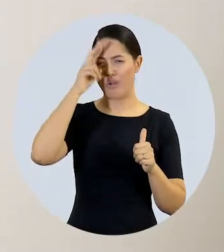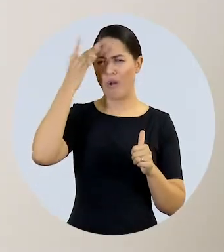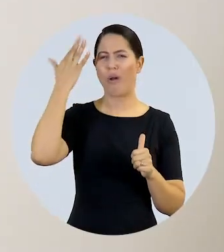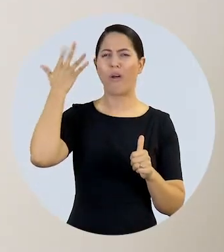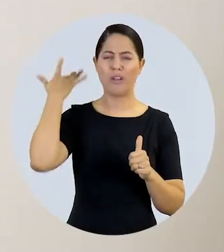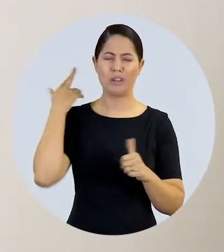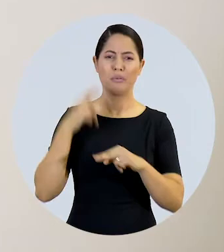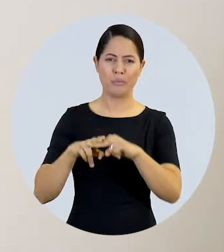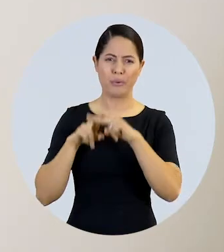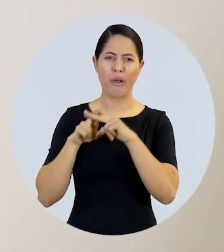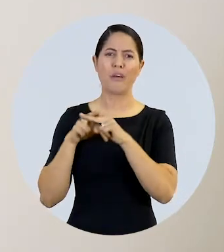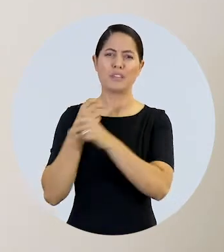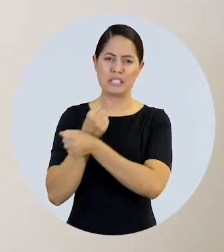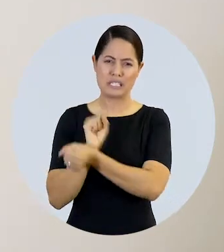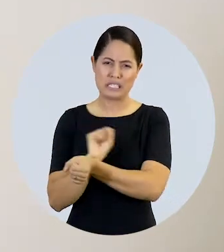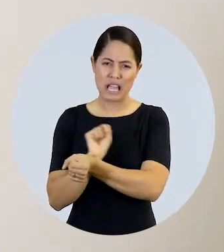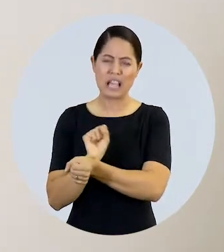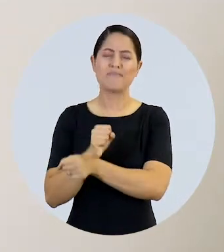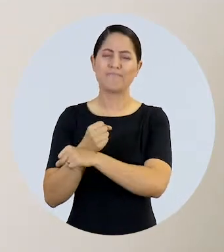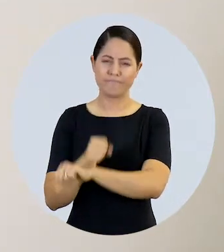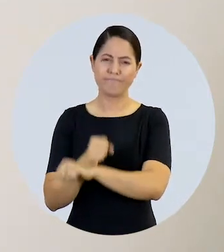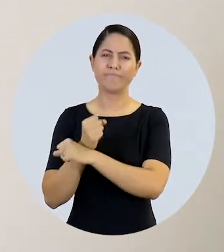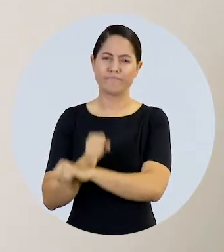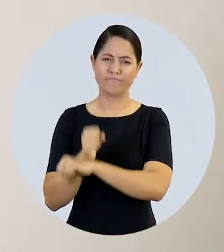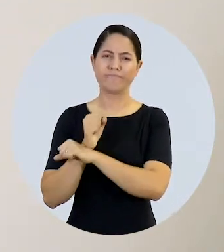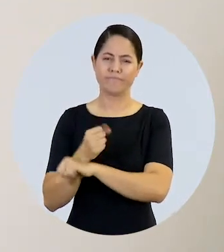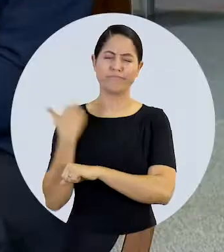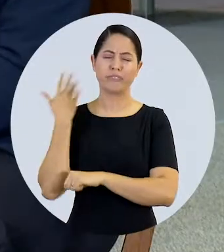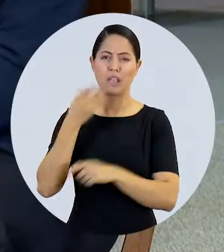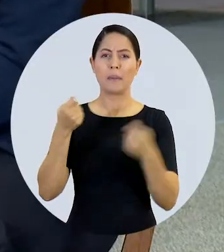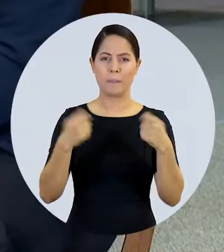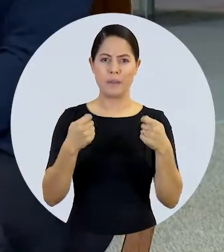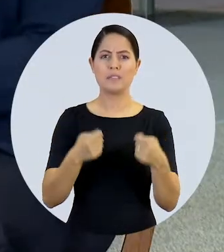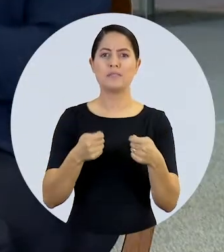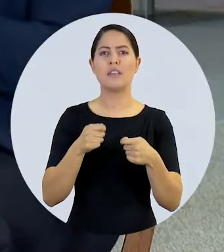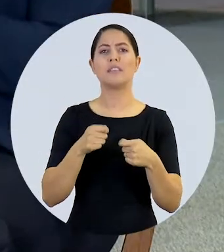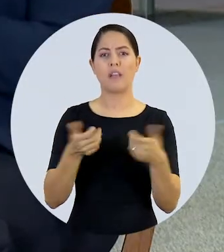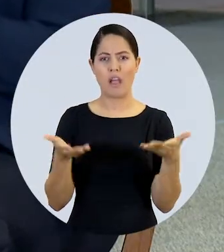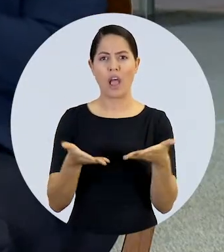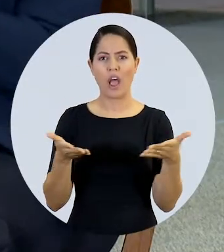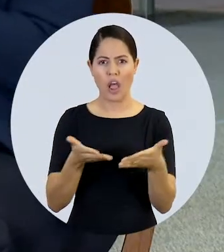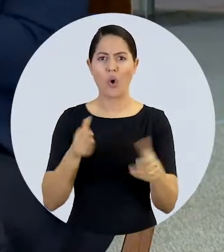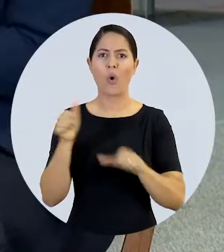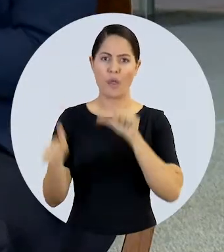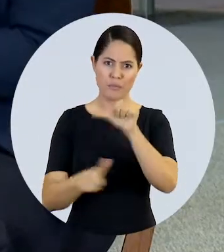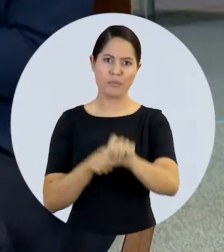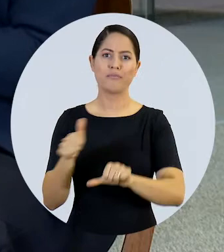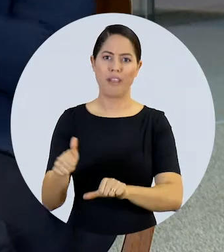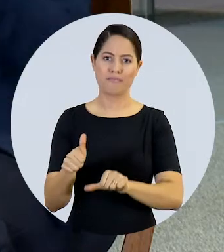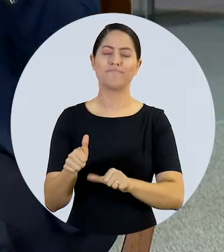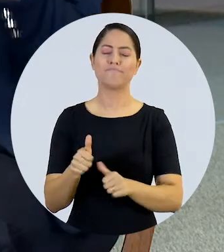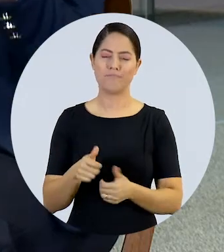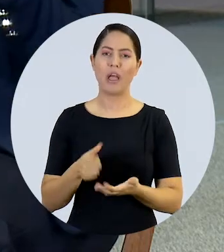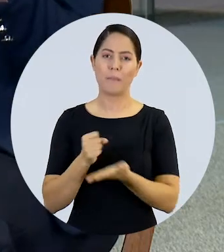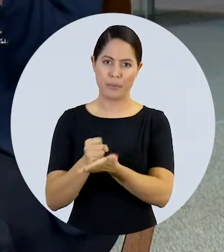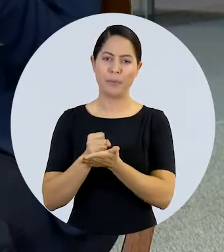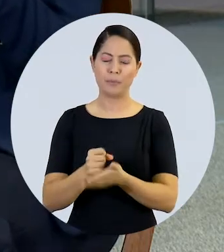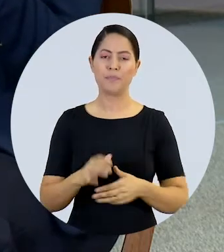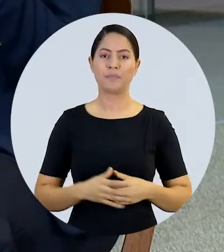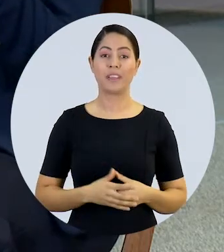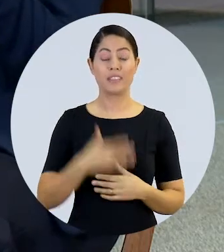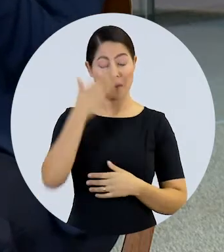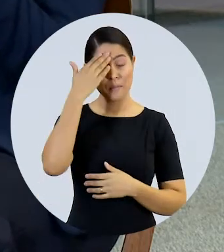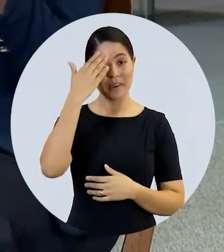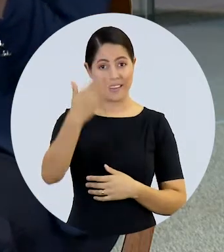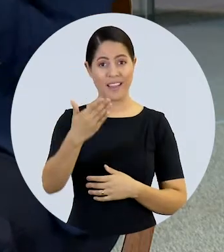pela escravidão e que hoje carece de uma reparação. Doutora Silvia, então gostaria de te agradecer por participar conosco deste